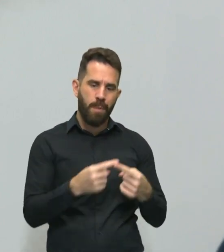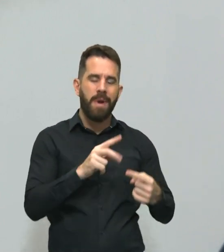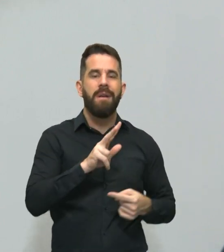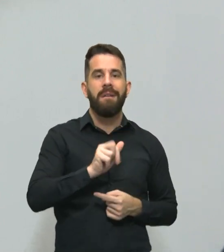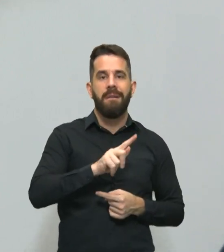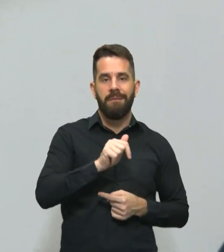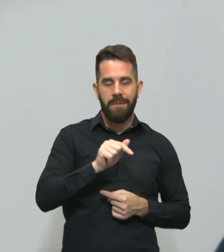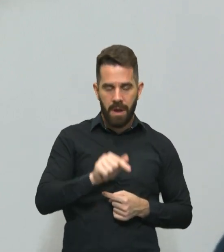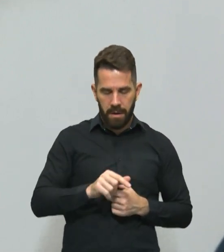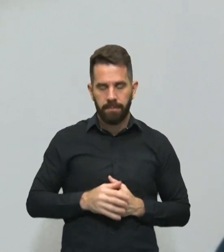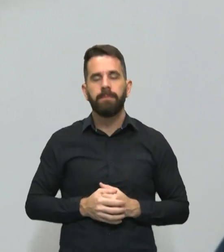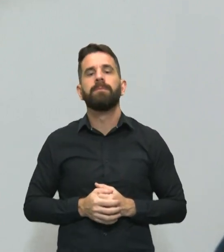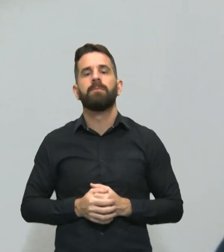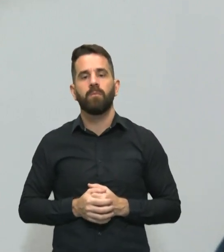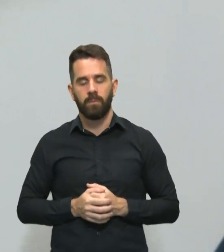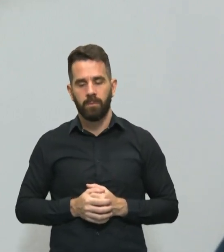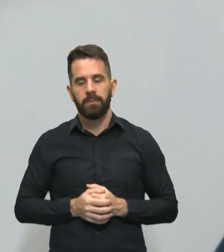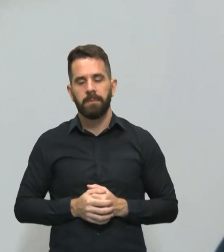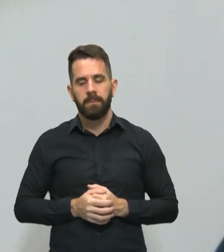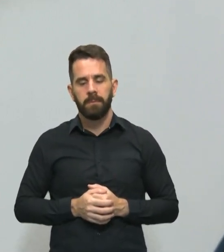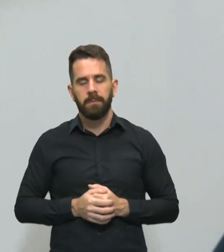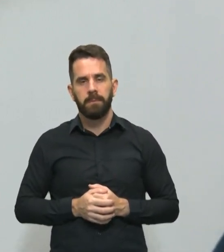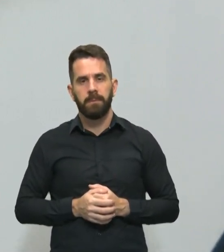seu ingresso, né?